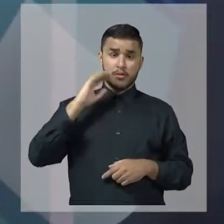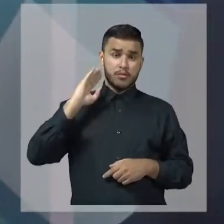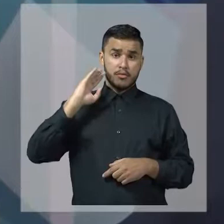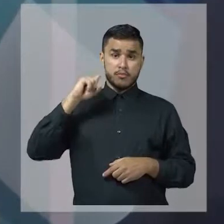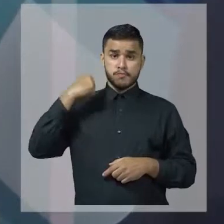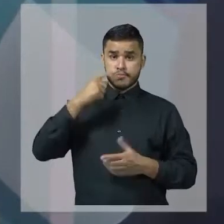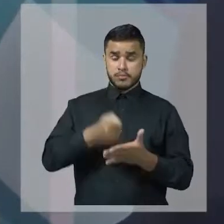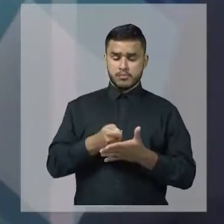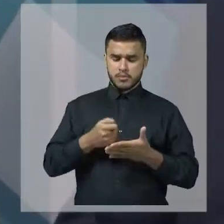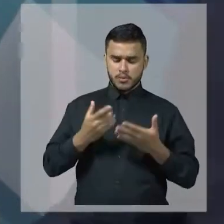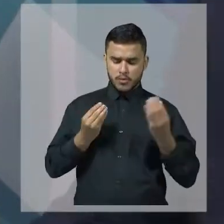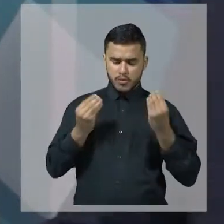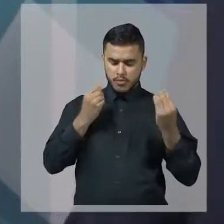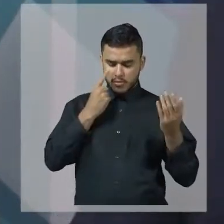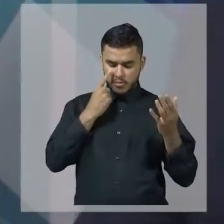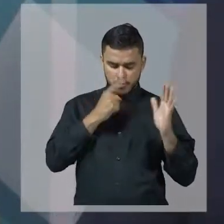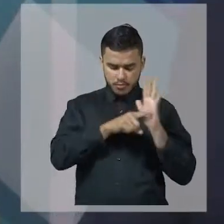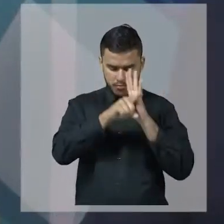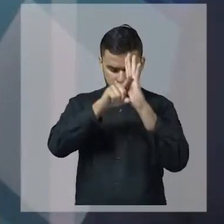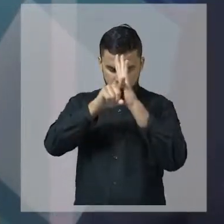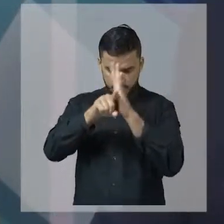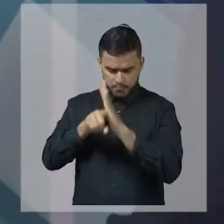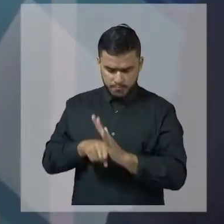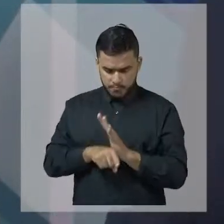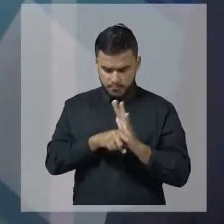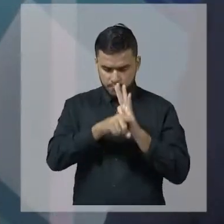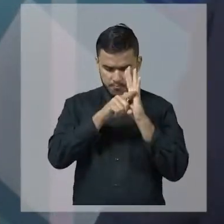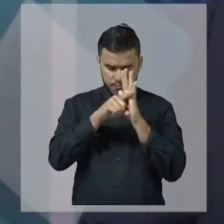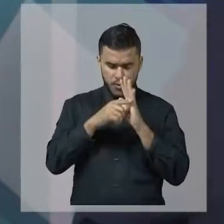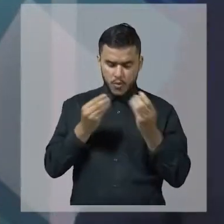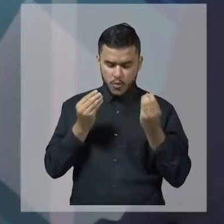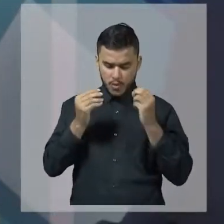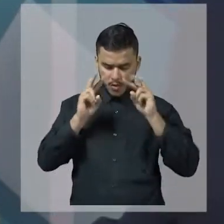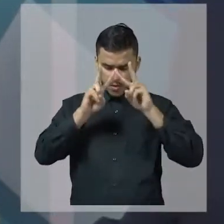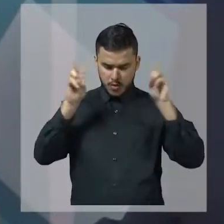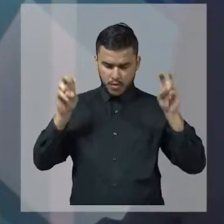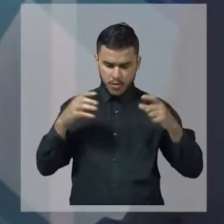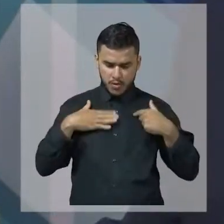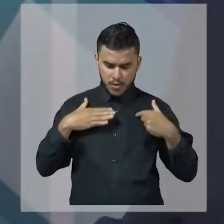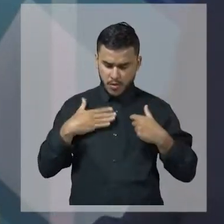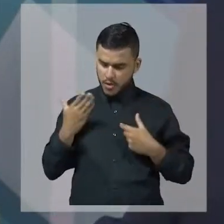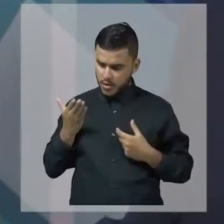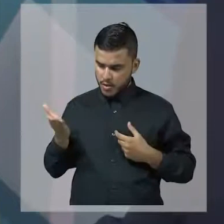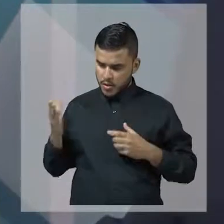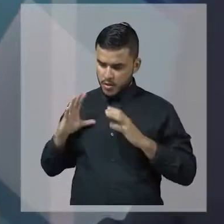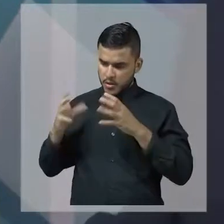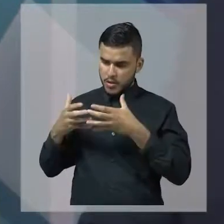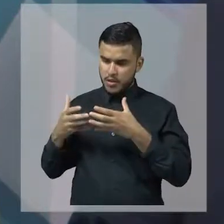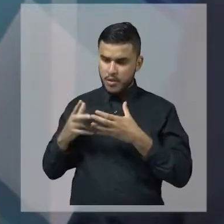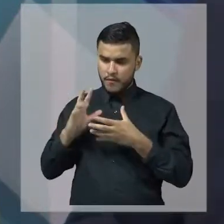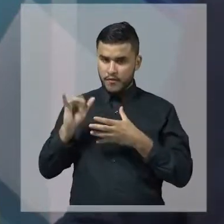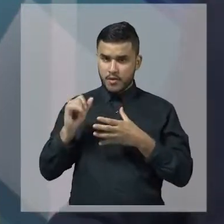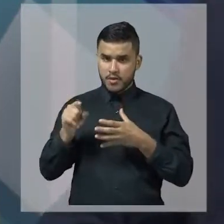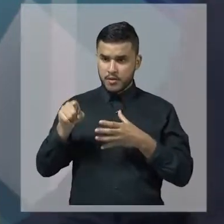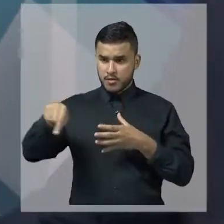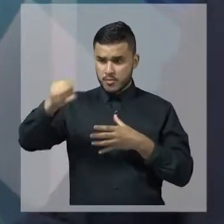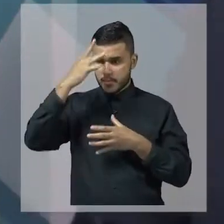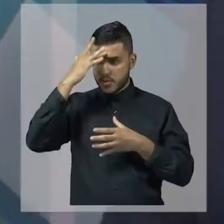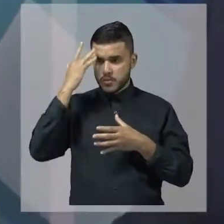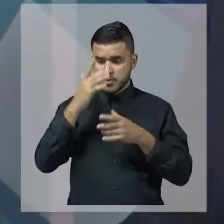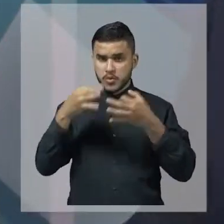começar a apurar, fazer o inquérito, fazer a apuração do crime em relação àqueles que ele amanhã irá julgar.